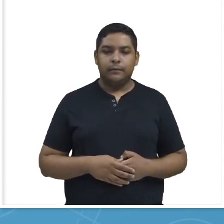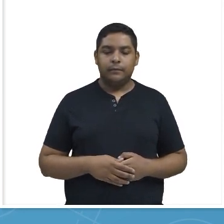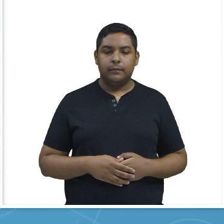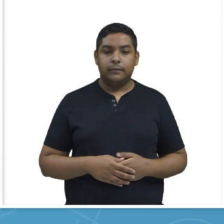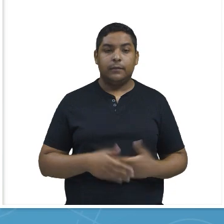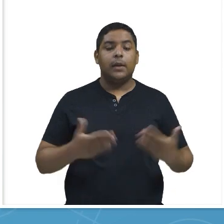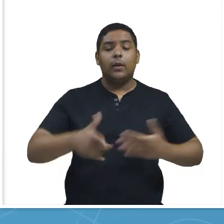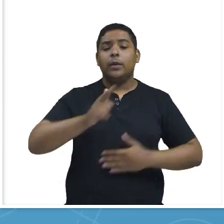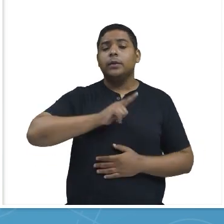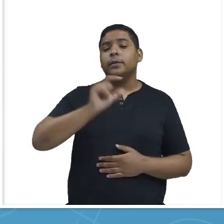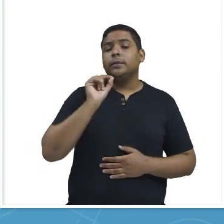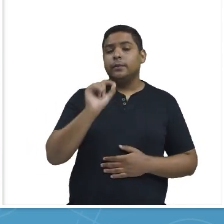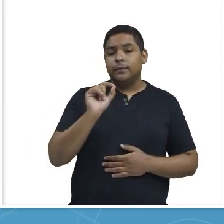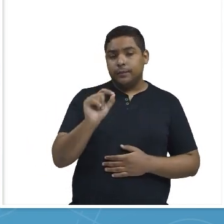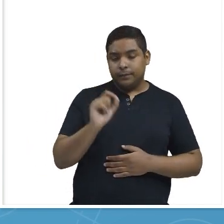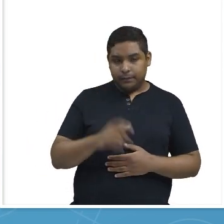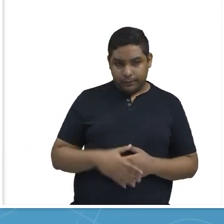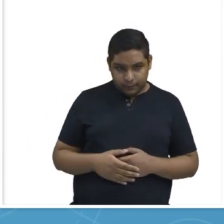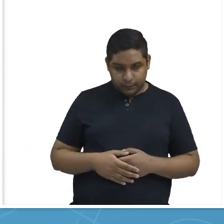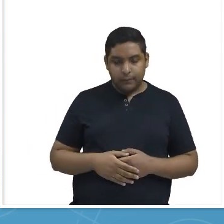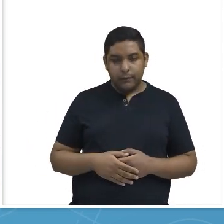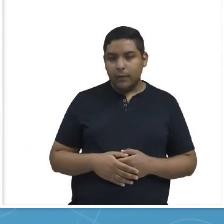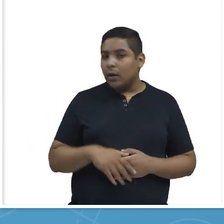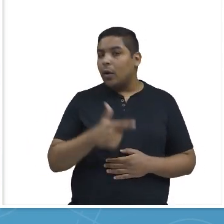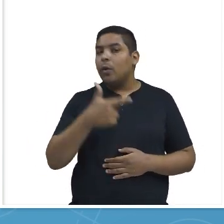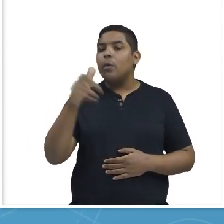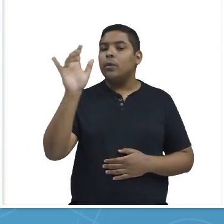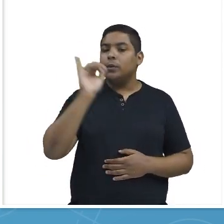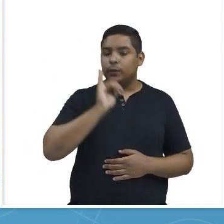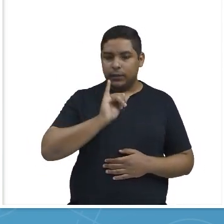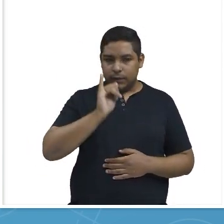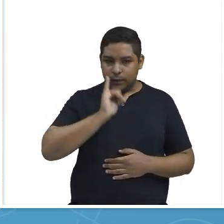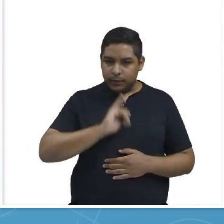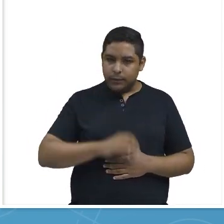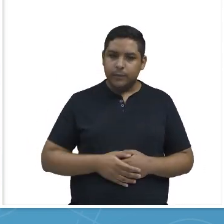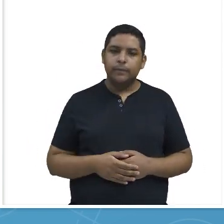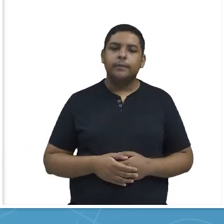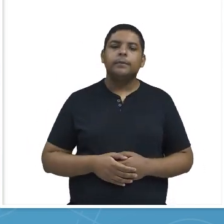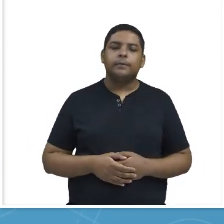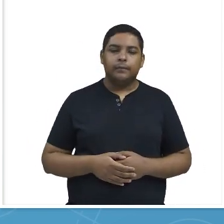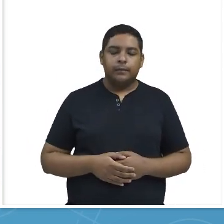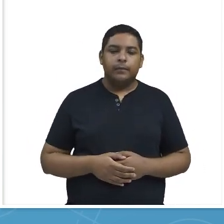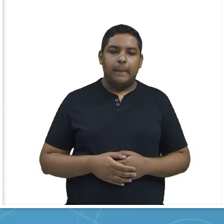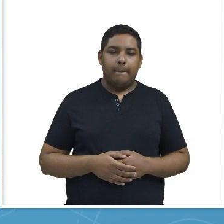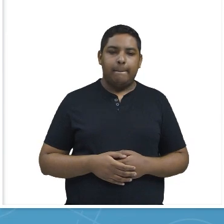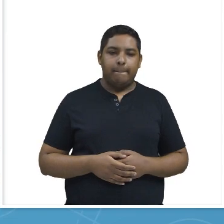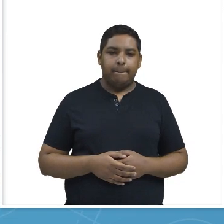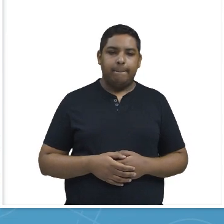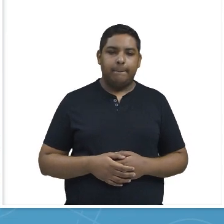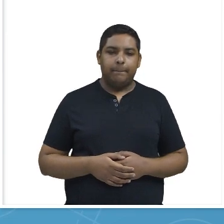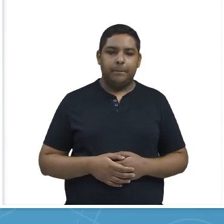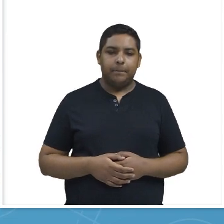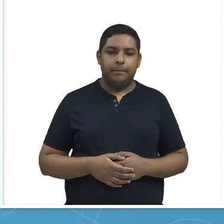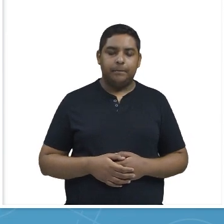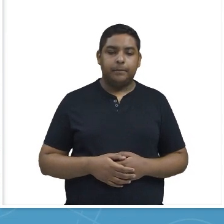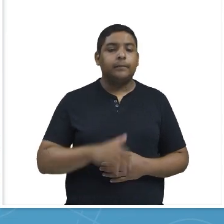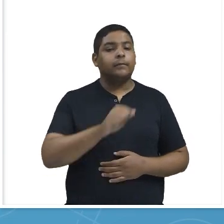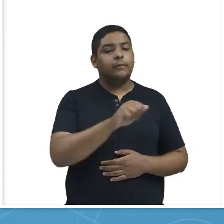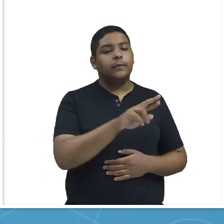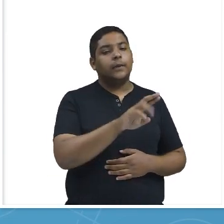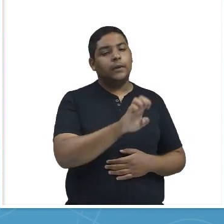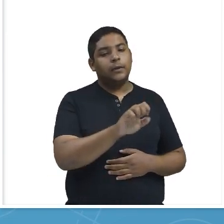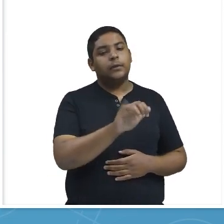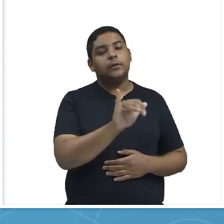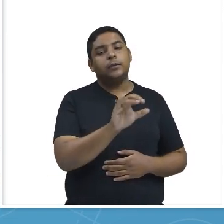Agora nós temos mais um outro exemplo, people. Olha aí. Are you going to recite a poem? Onde estão os elementos